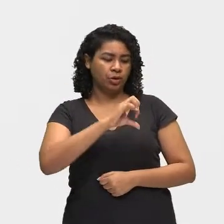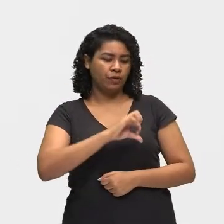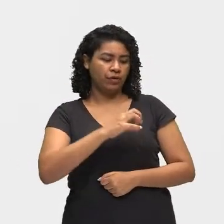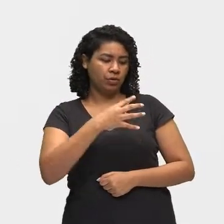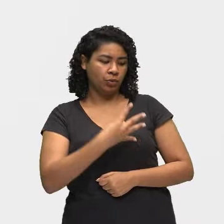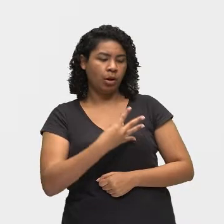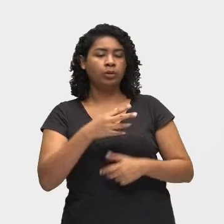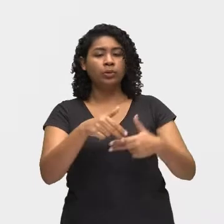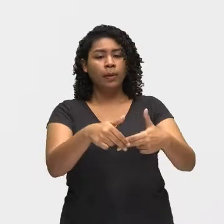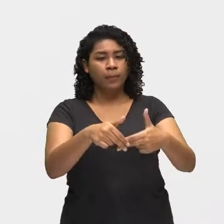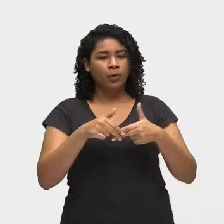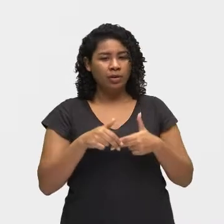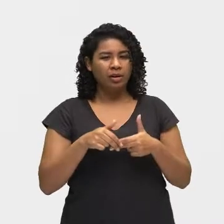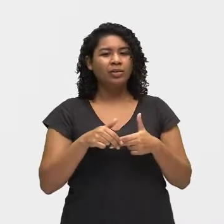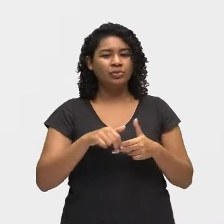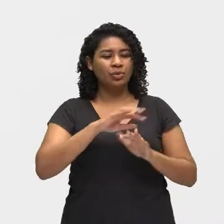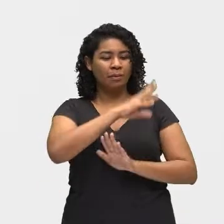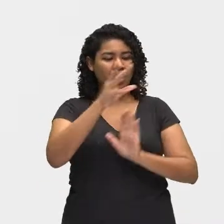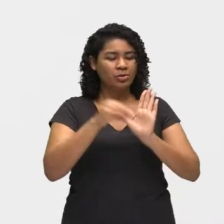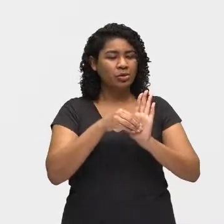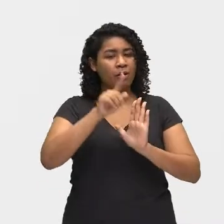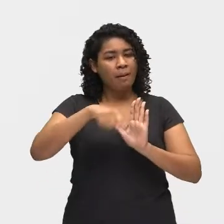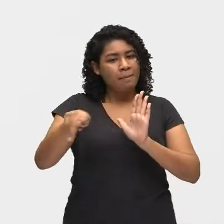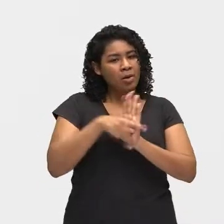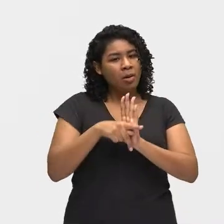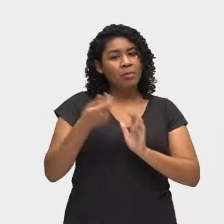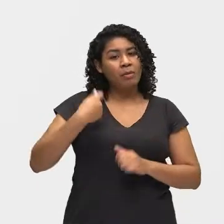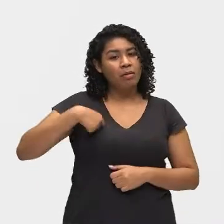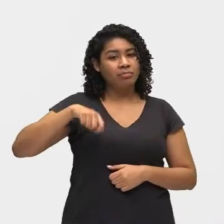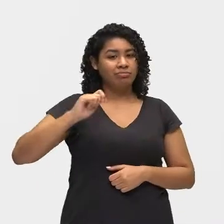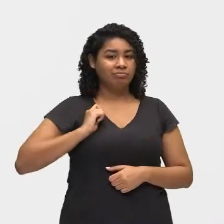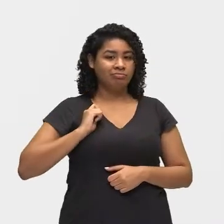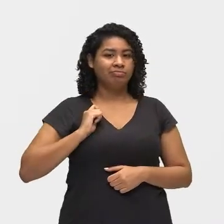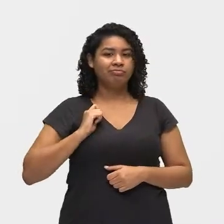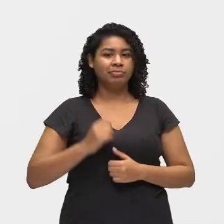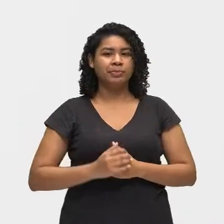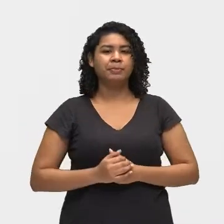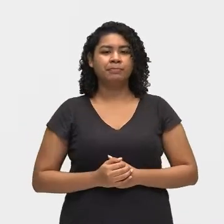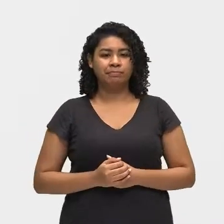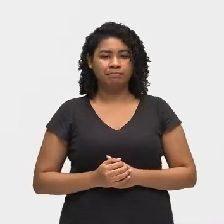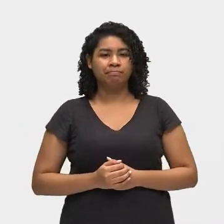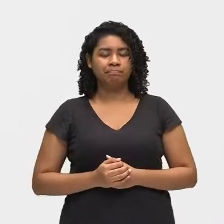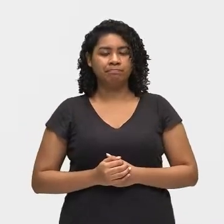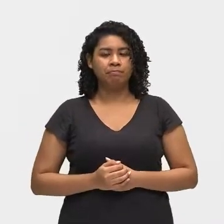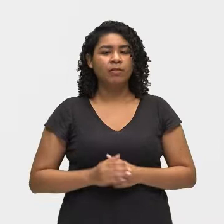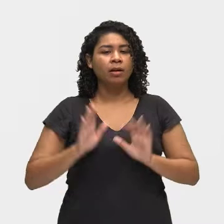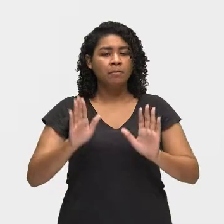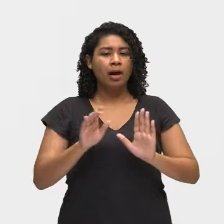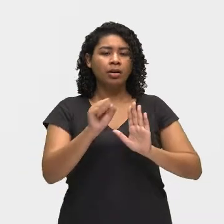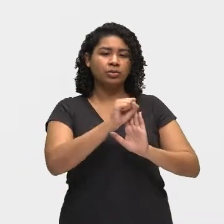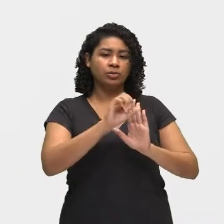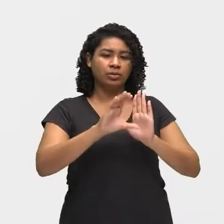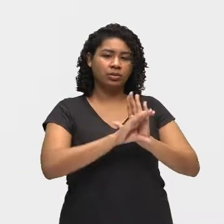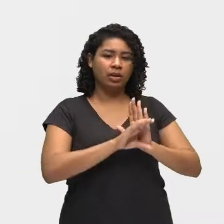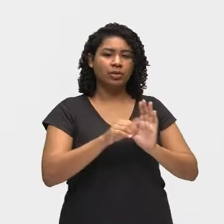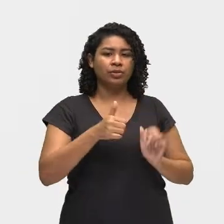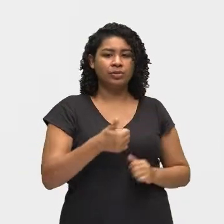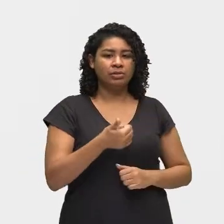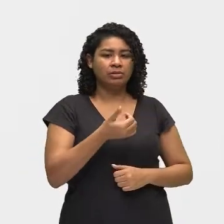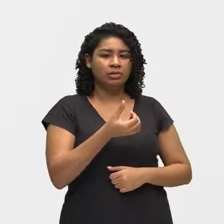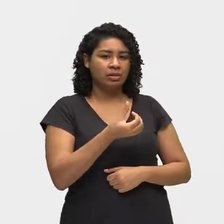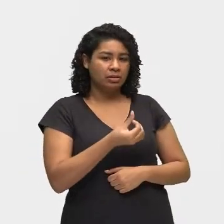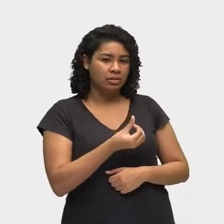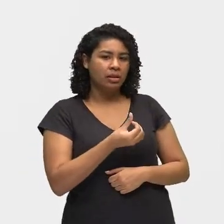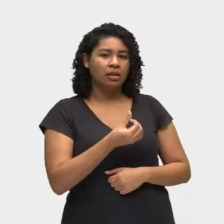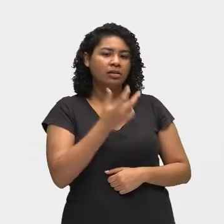Espanha. Esta, porém, dedicou pouca atenção à Amazônia durante o século XVI, pois não houvera ainda